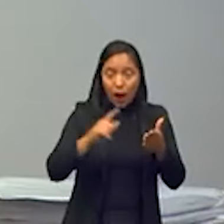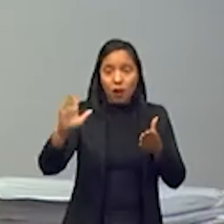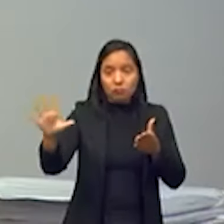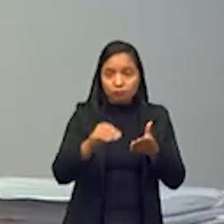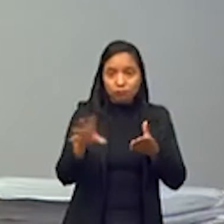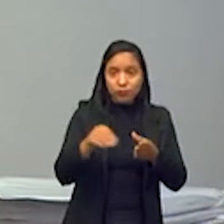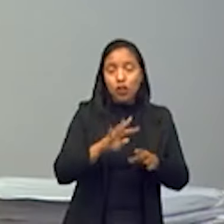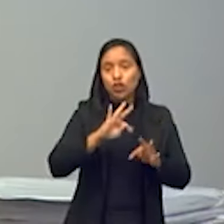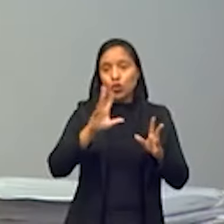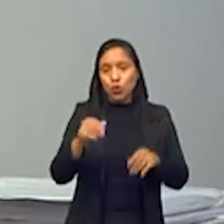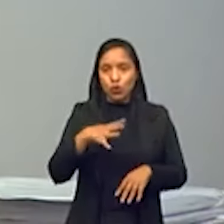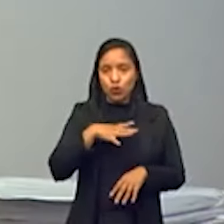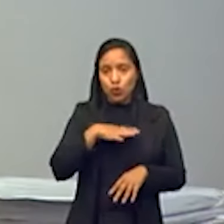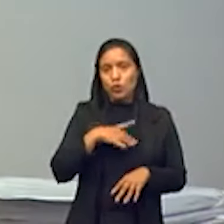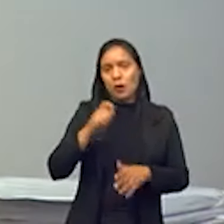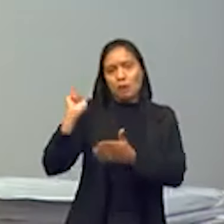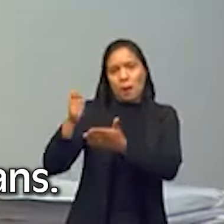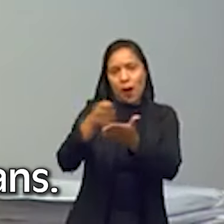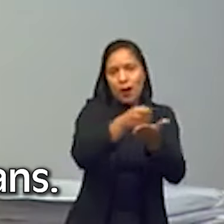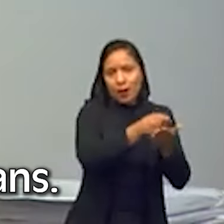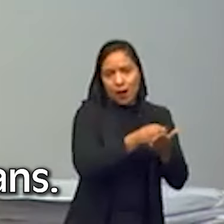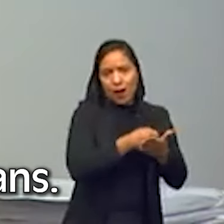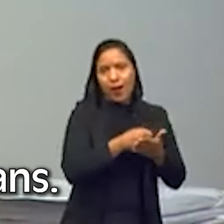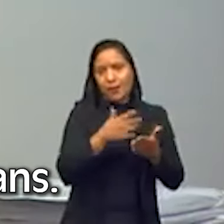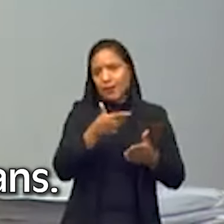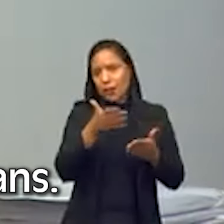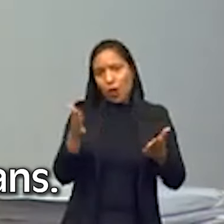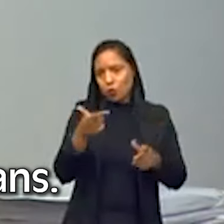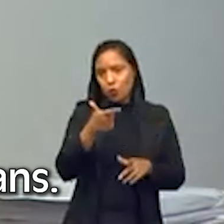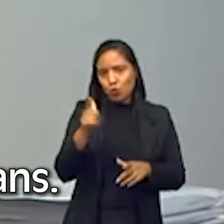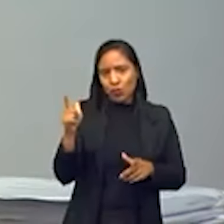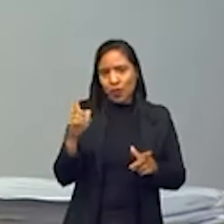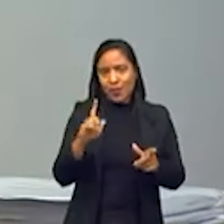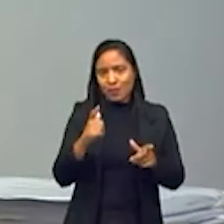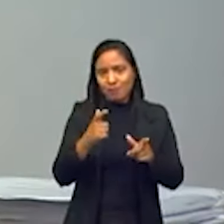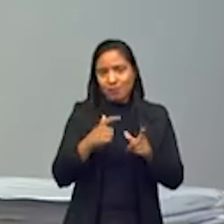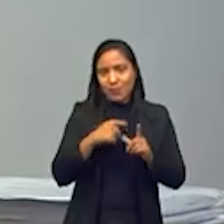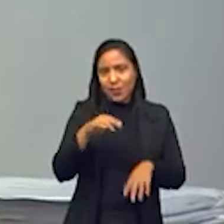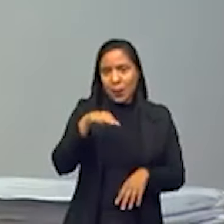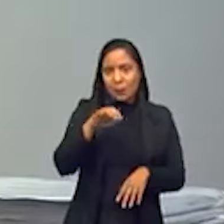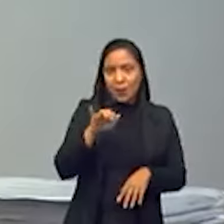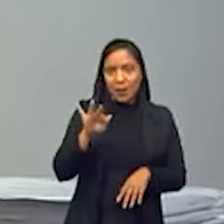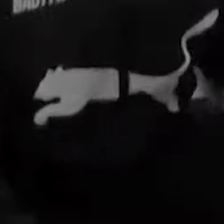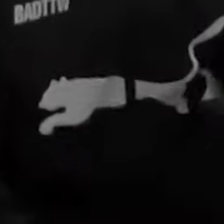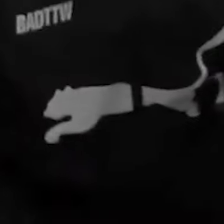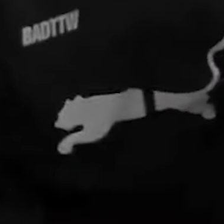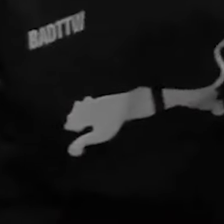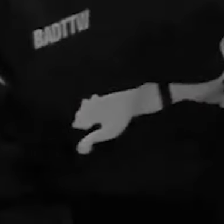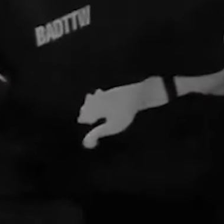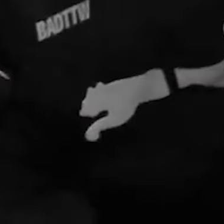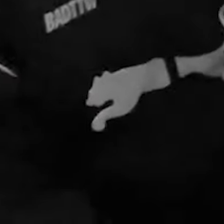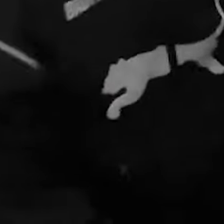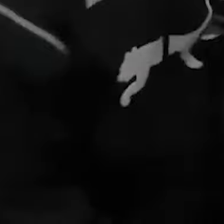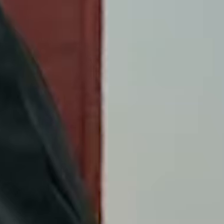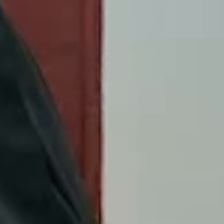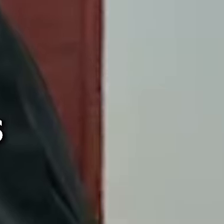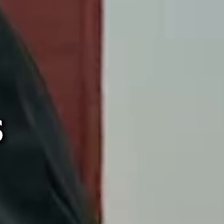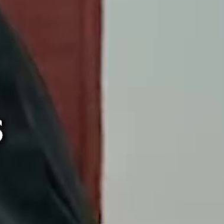corintianos pagarão e vai sobrar dinheiro. E Memphis vai continuar Memphis. Memphis Depay. Que bom. Vai,